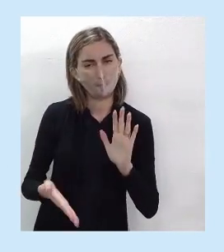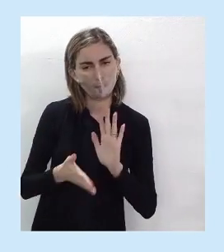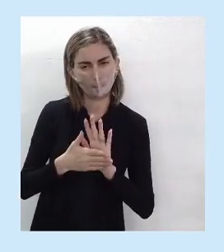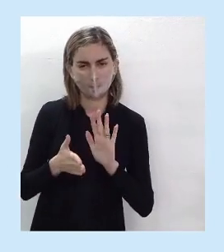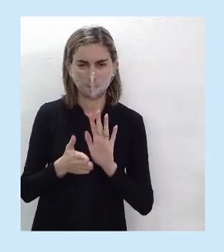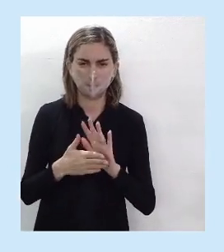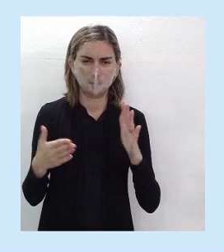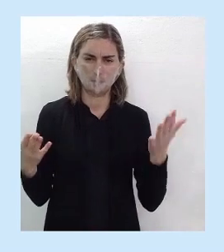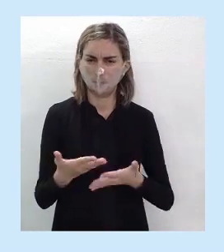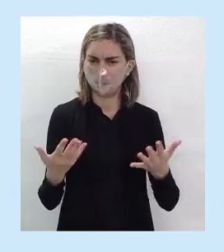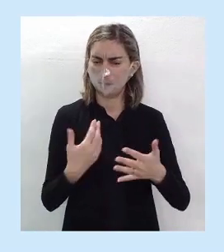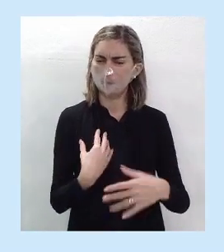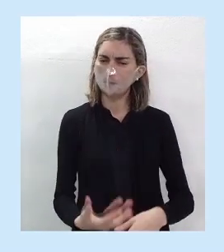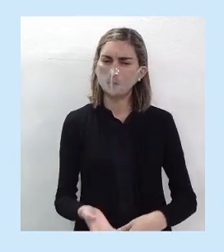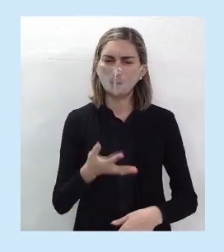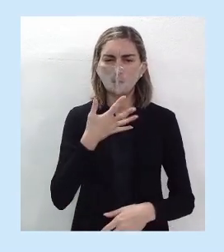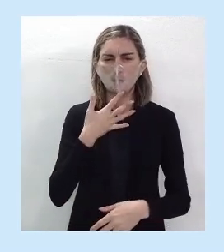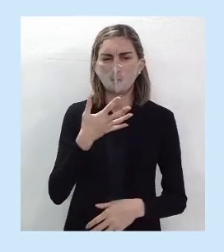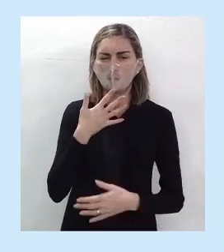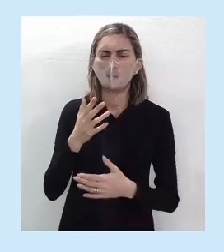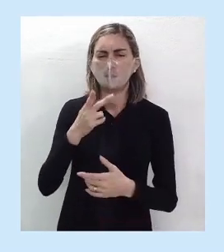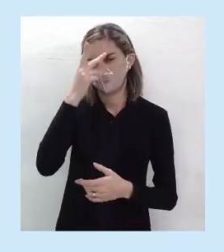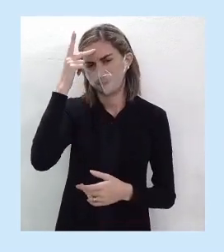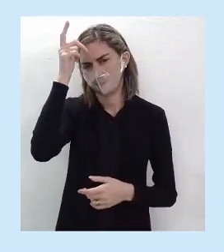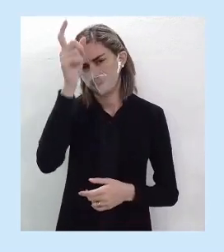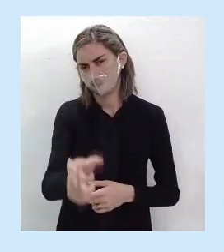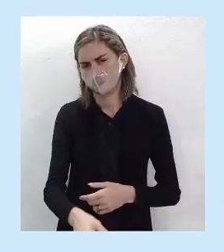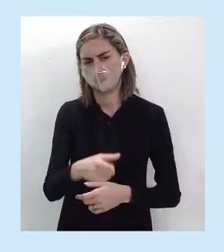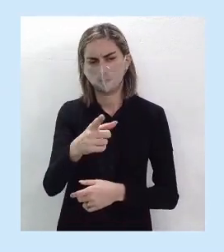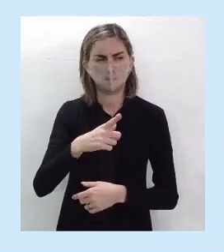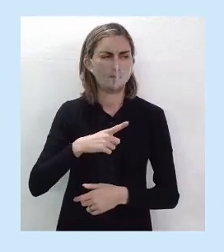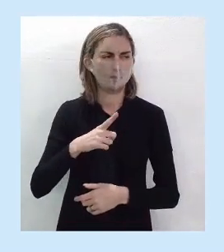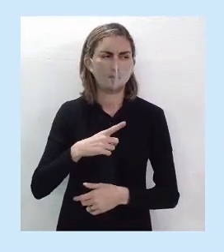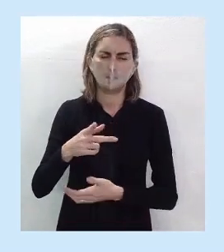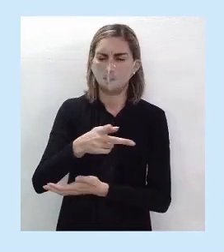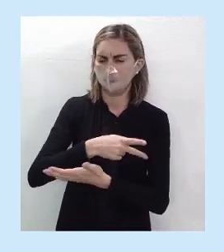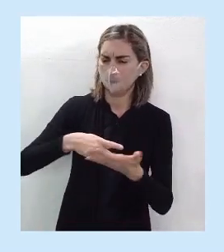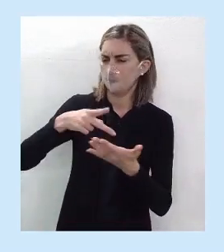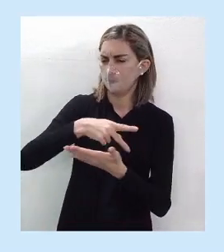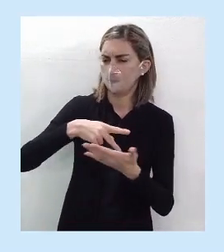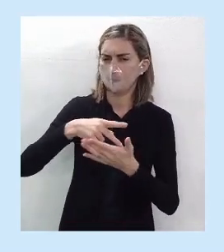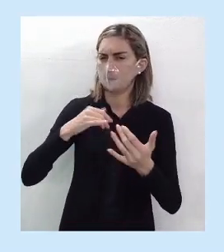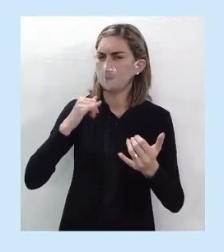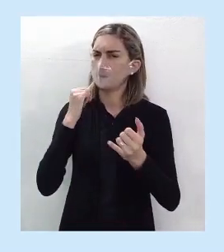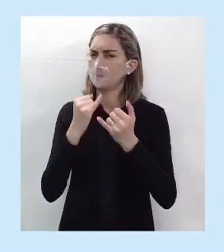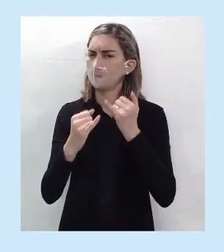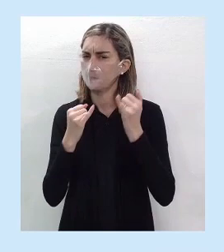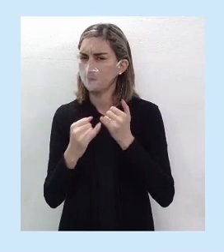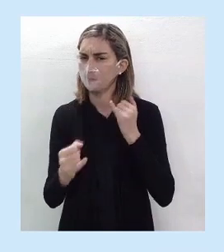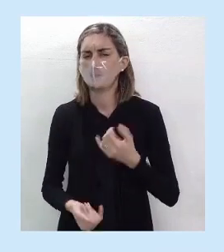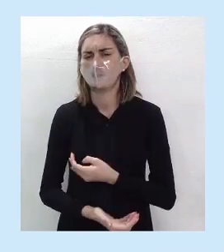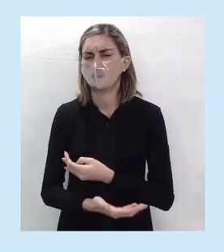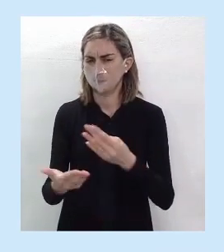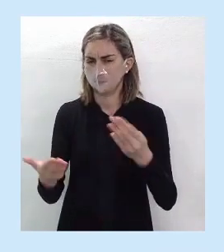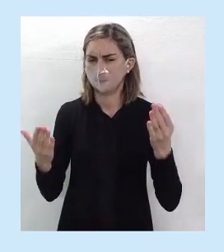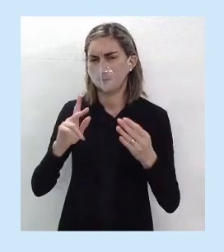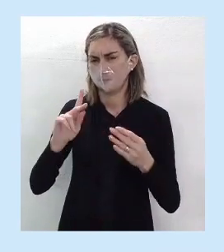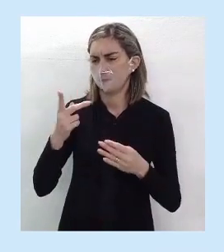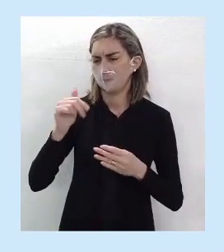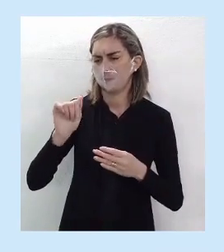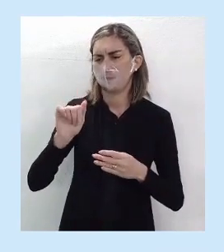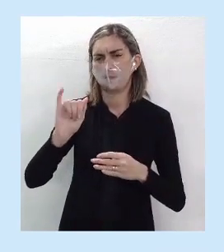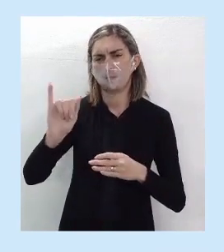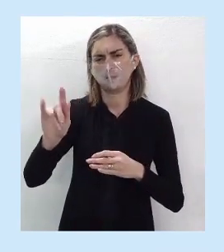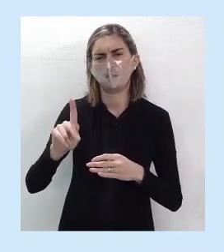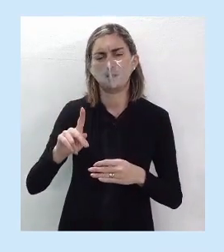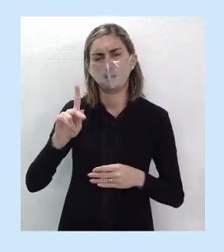agora é que a gente conheça alguém que tem uns poemas que são bem parecidos com essa forma de haikai. E é